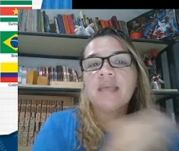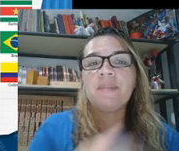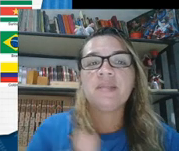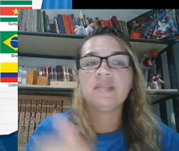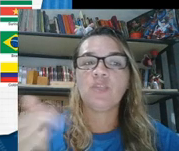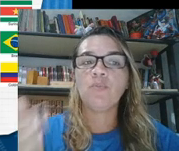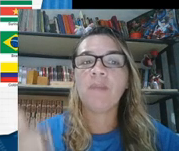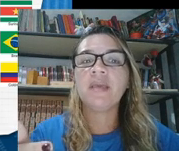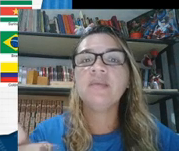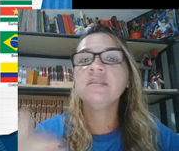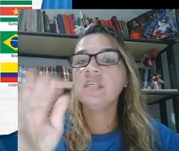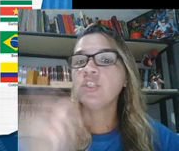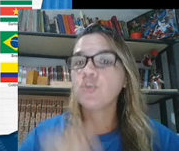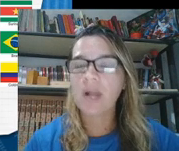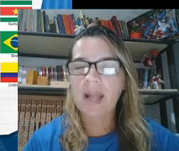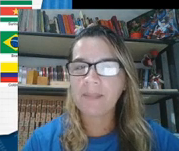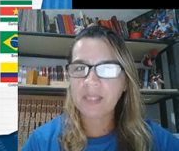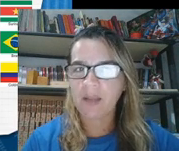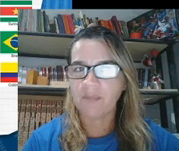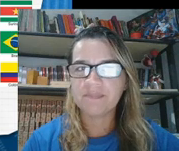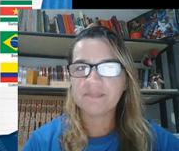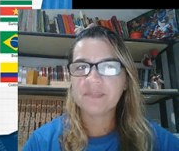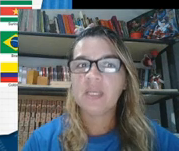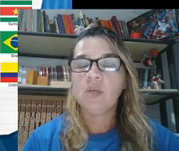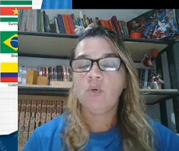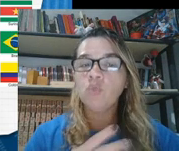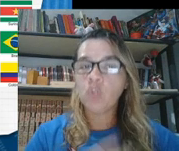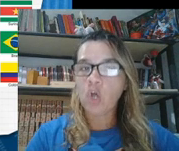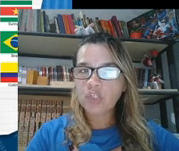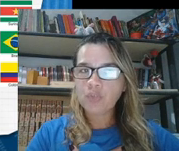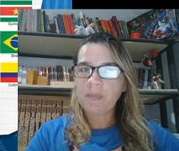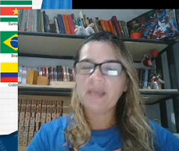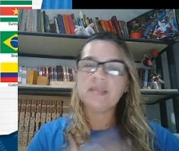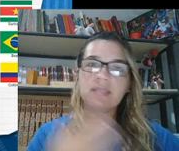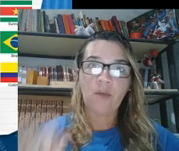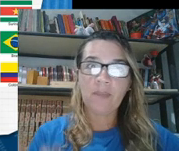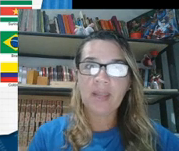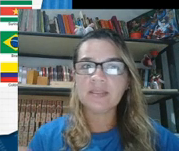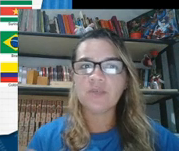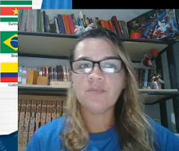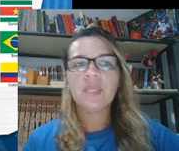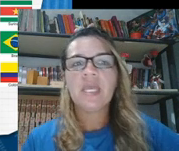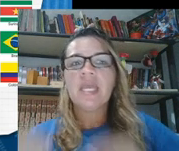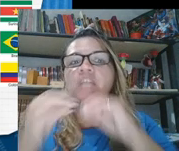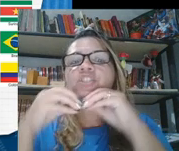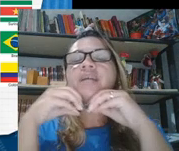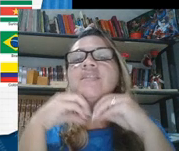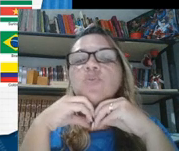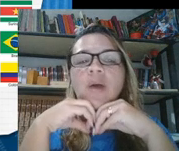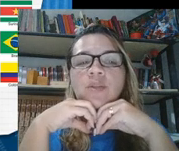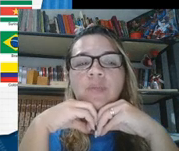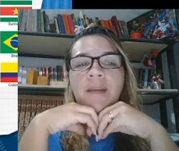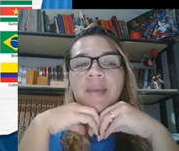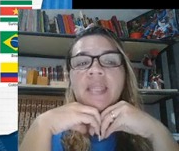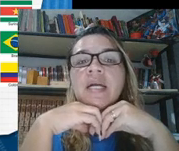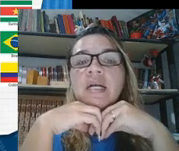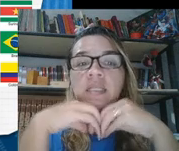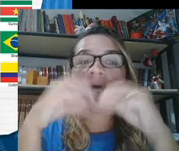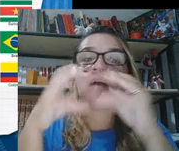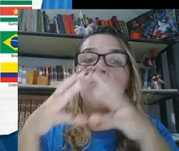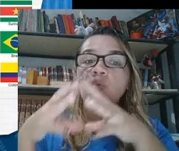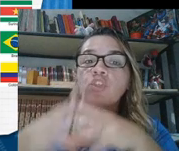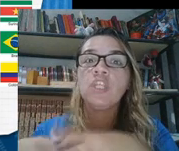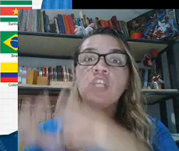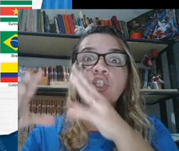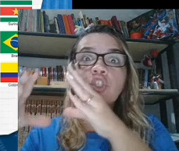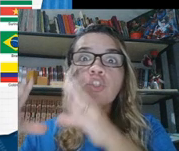partes representa um país e sua capital. O nosso país, que é o Brasil, está situado na América,